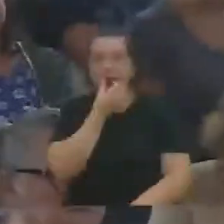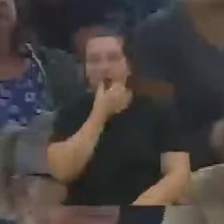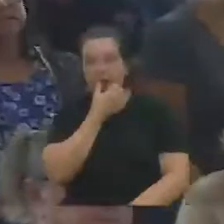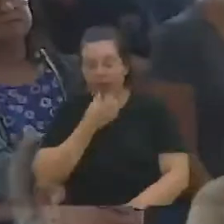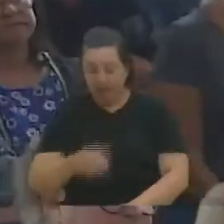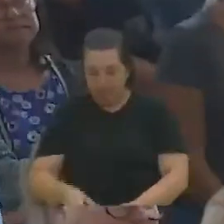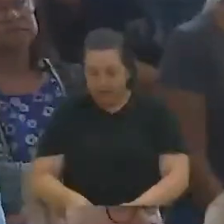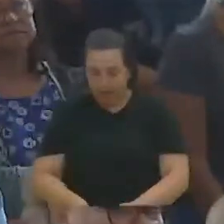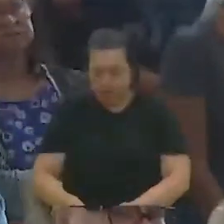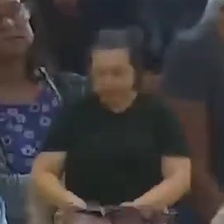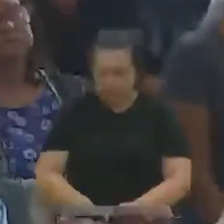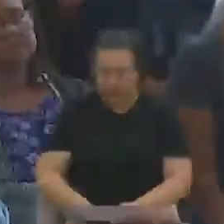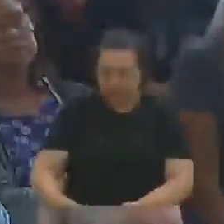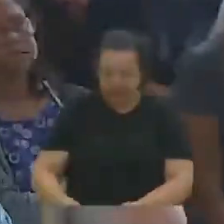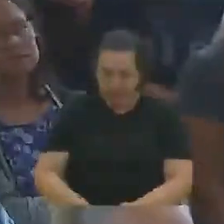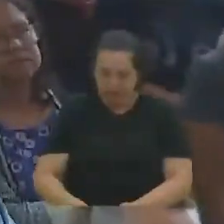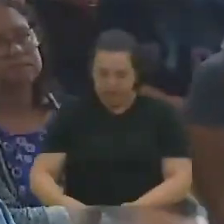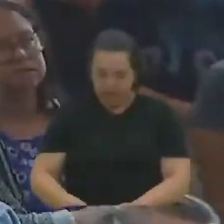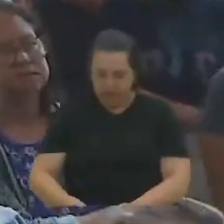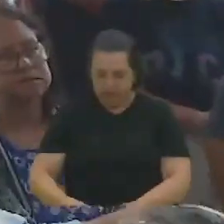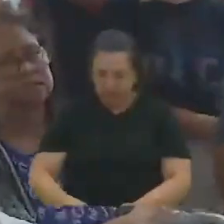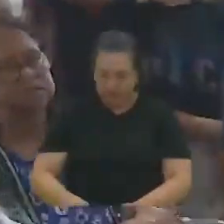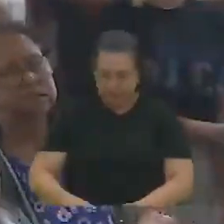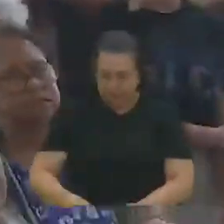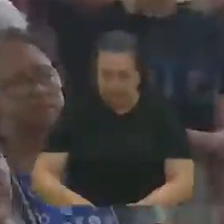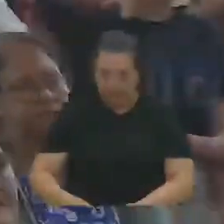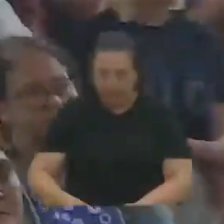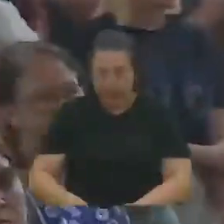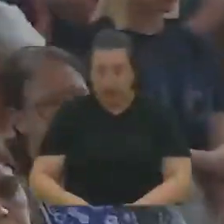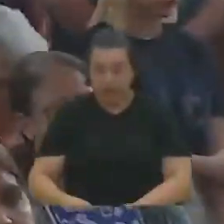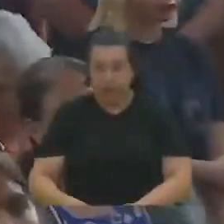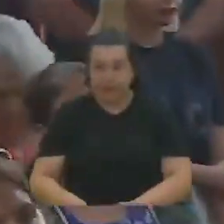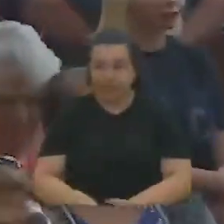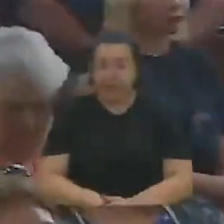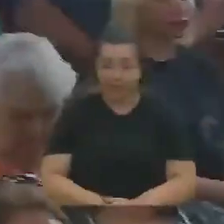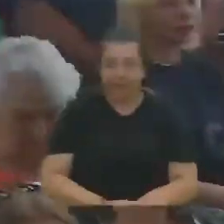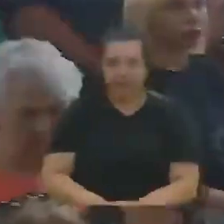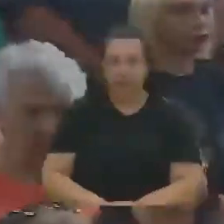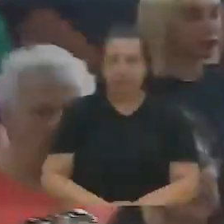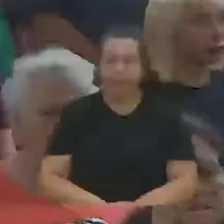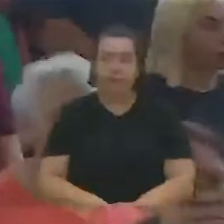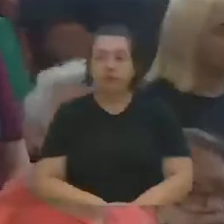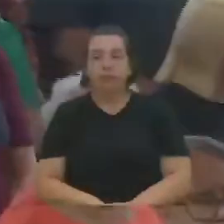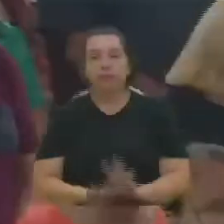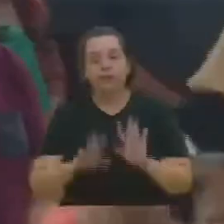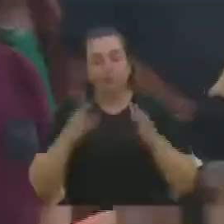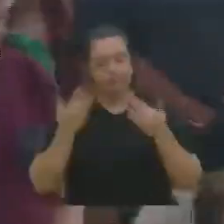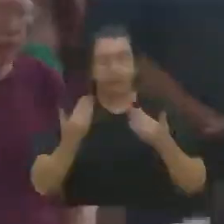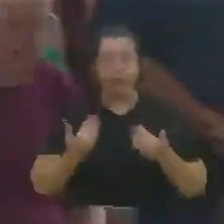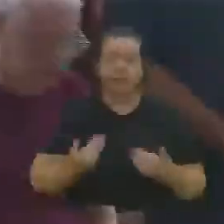Senhor. Eu sou da luz, eu sou de Jesus. Eu sou da